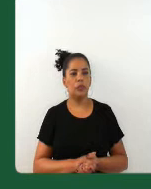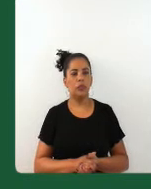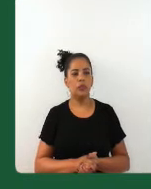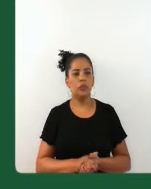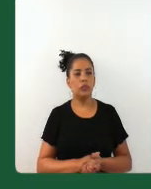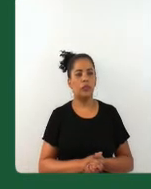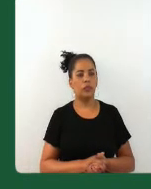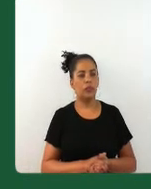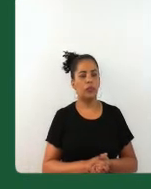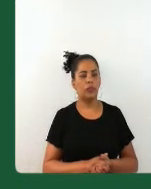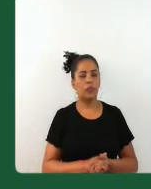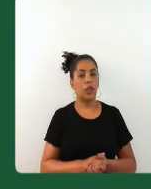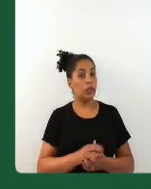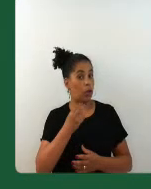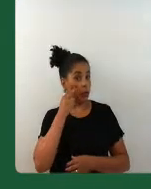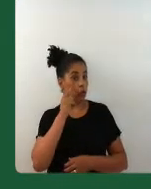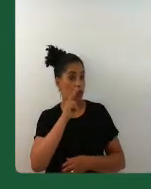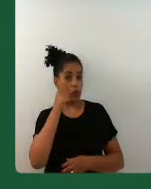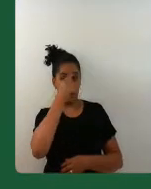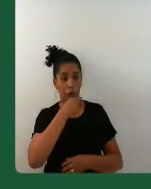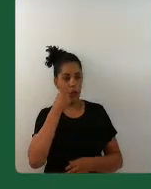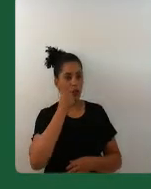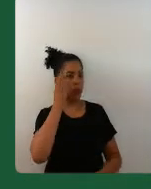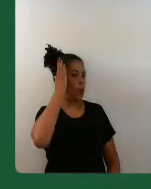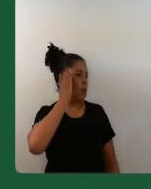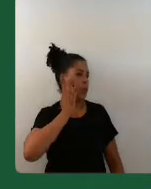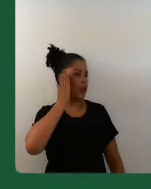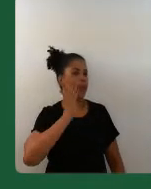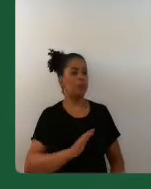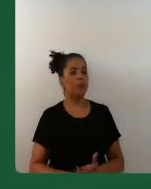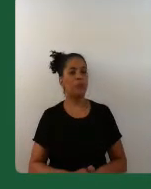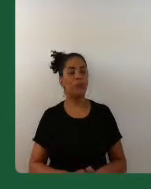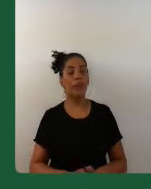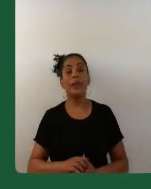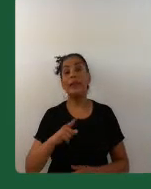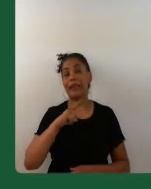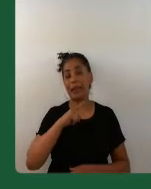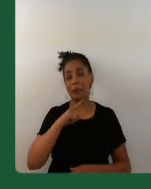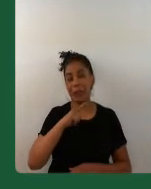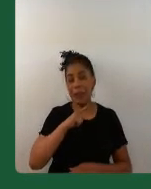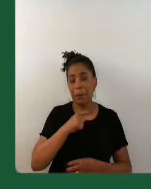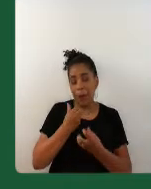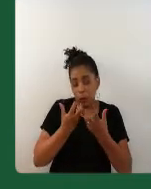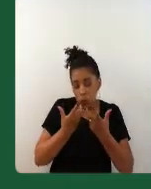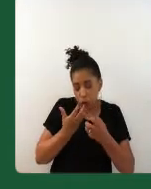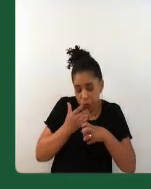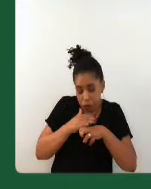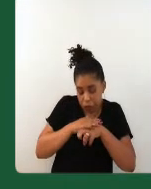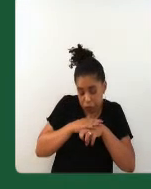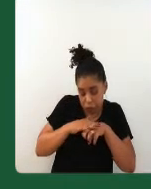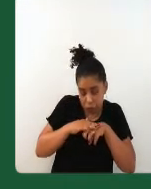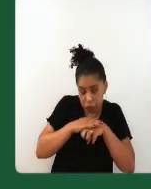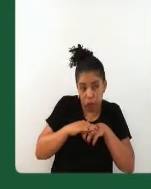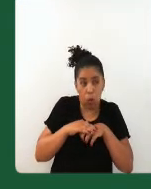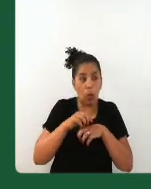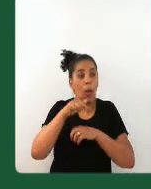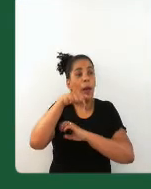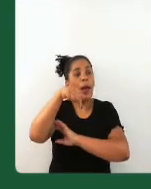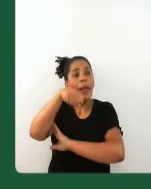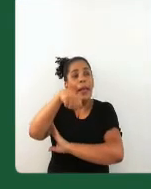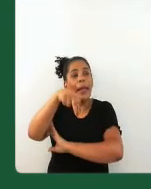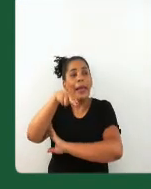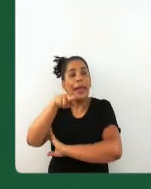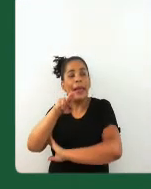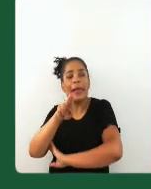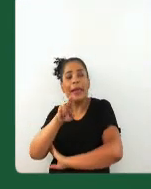Visão de frente e basal. Também temos as queimaduras, podemos ver aqui à esquerda um paciente